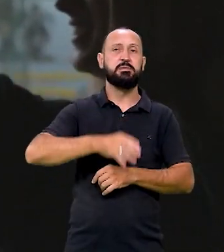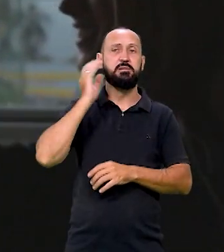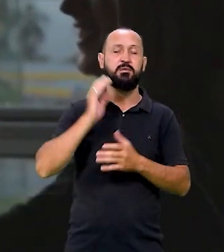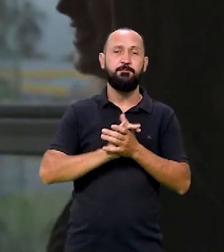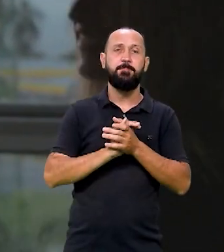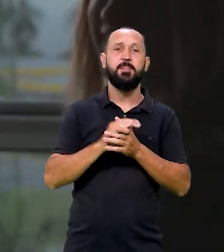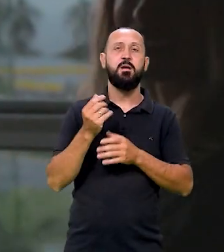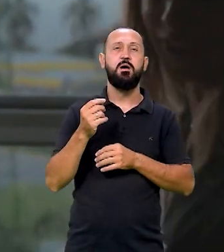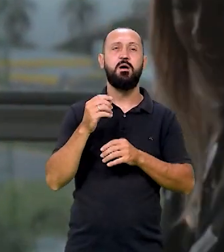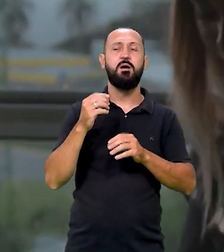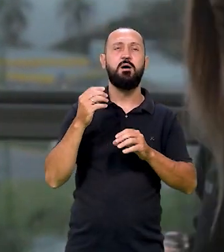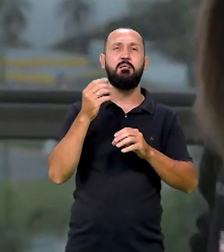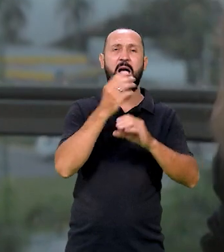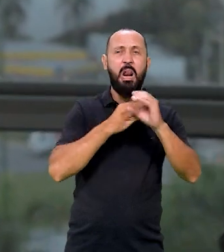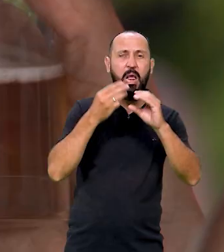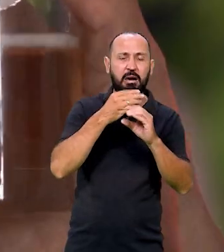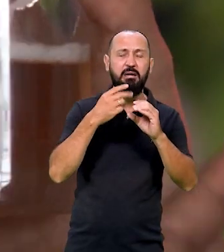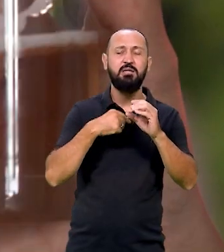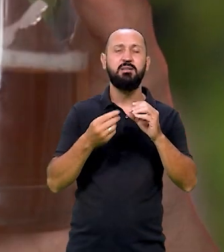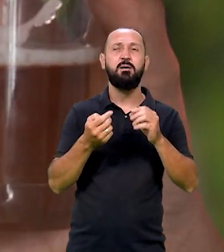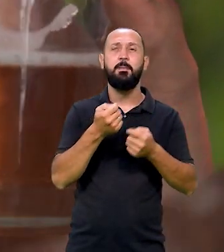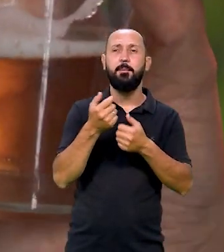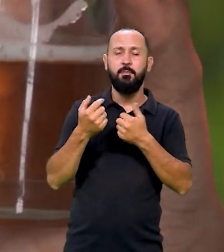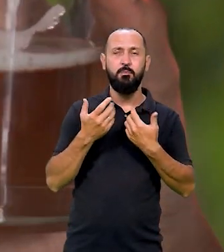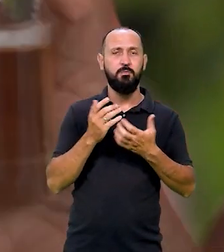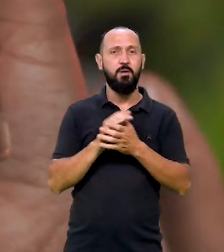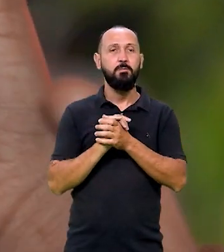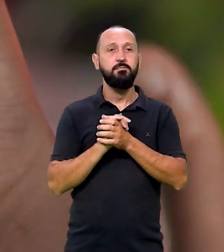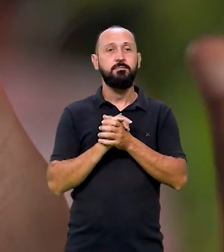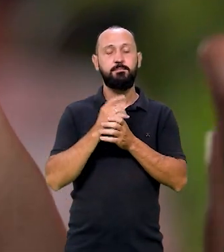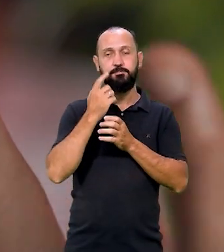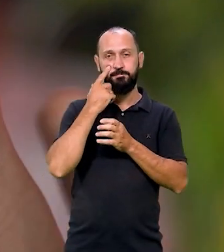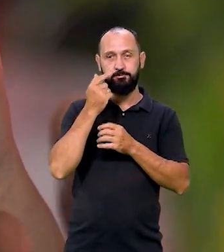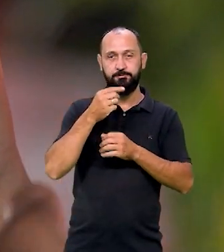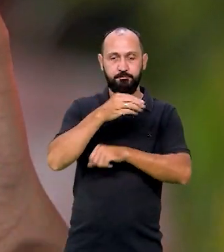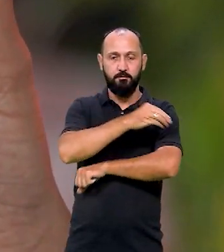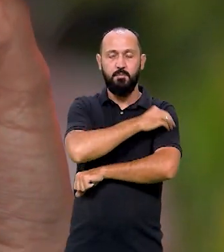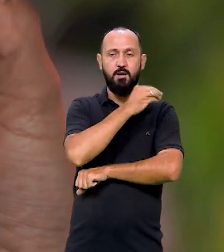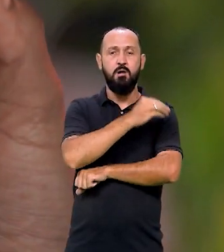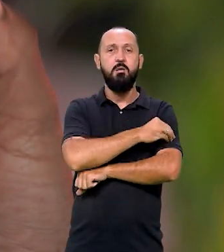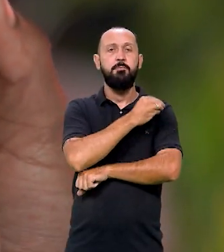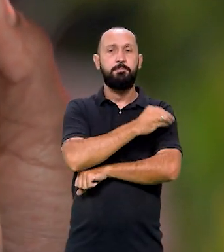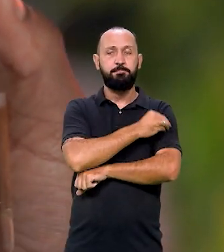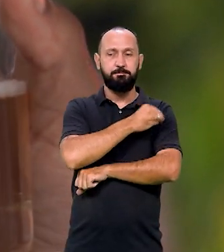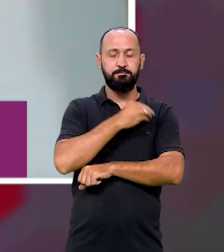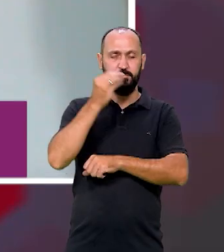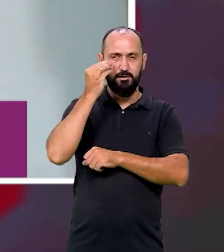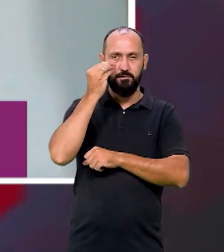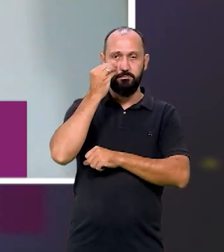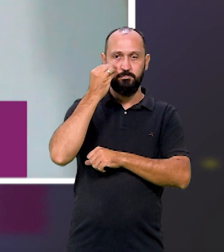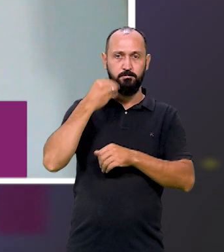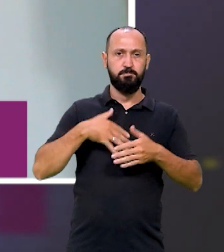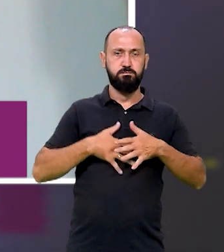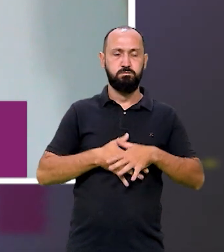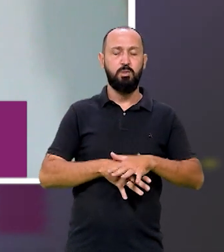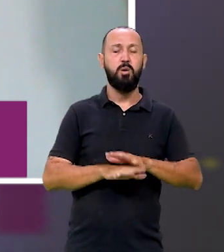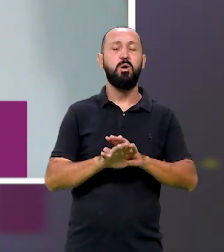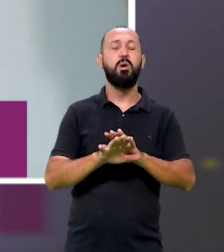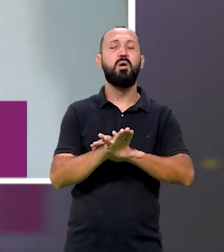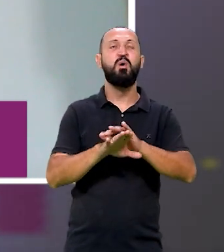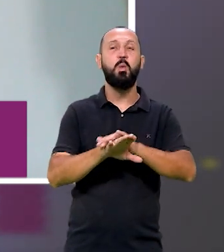ali calorias vazias, né? Normalmente o excesso, a caloria do álcool, ele tem uma tendência a